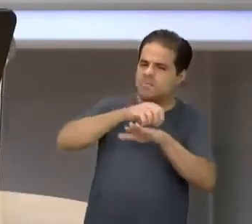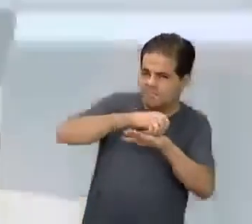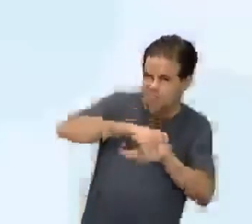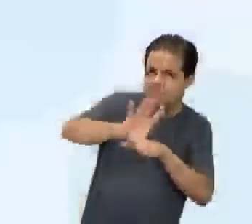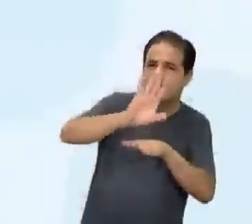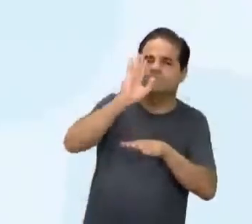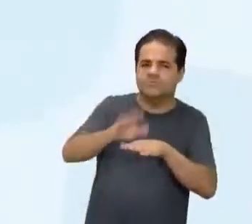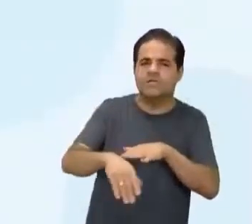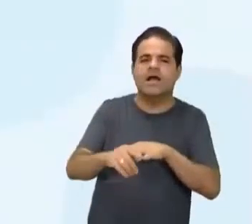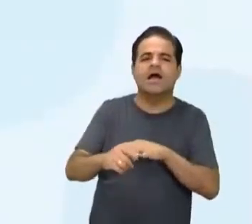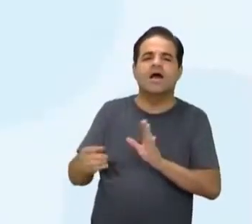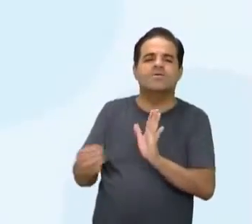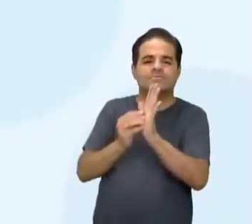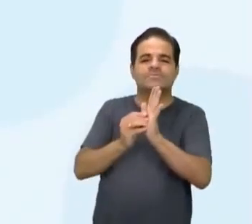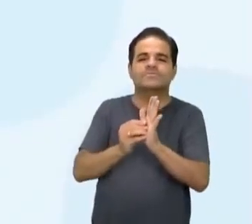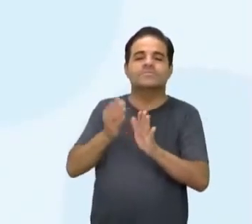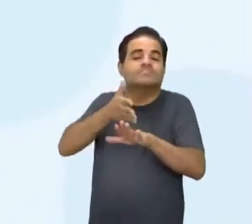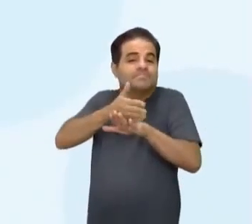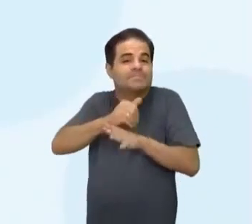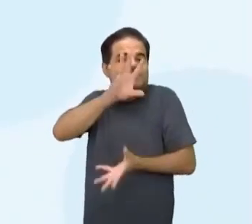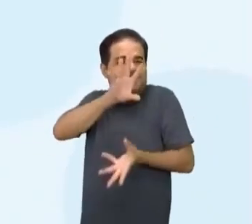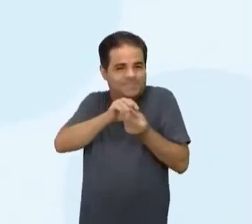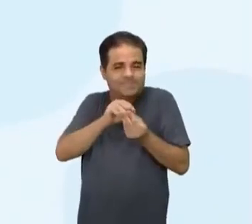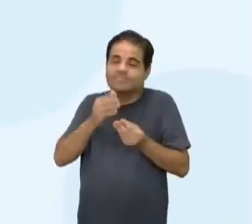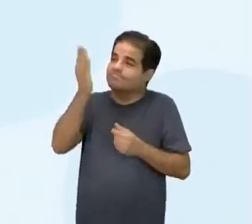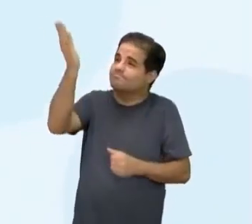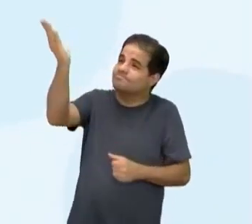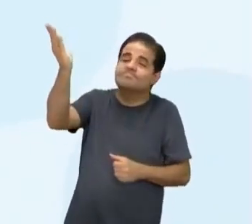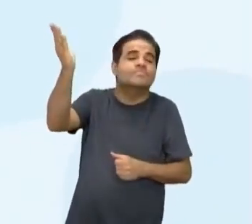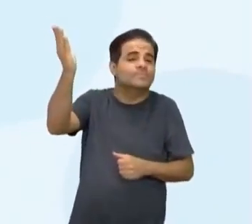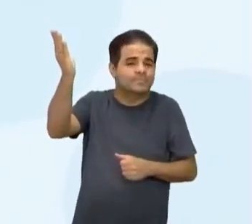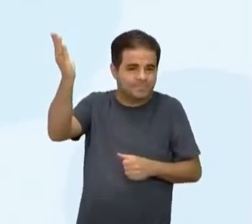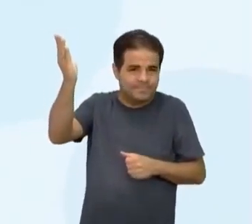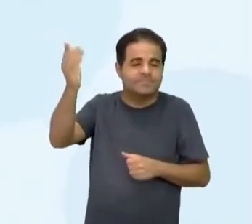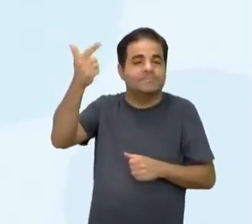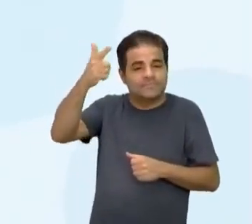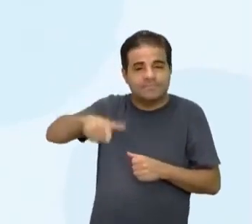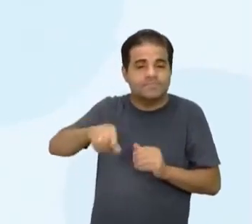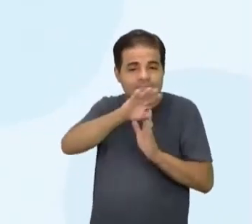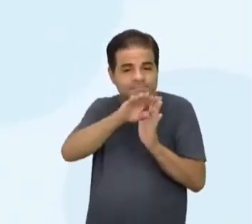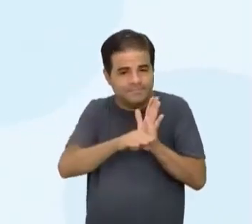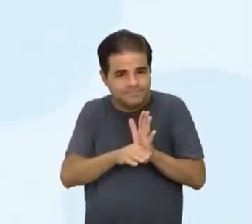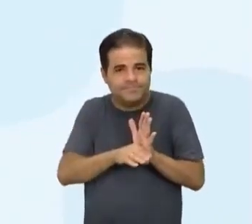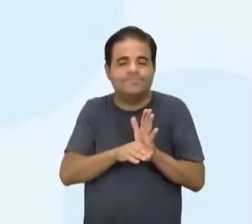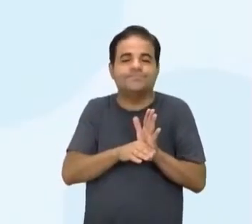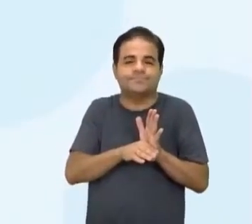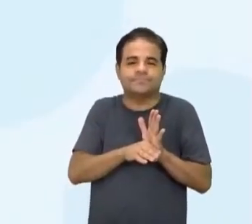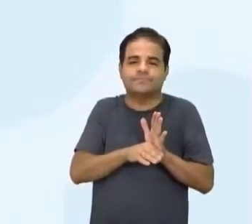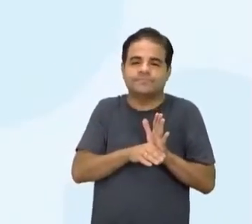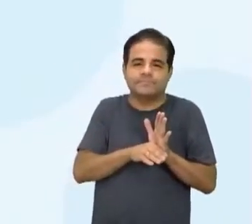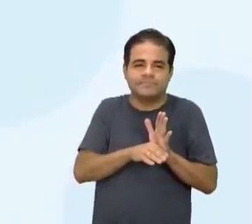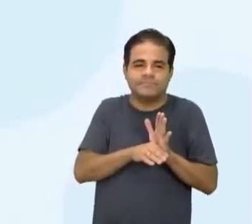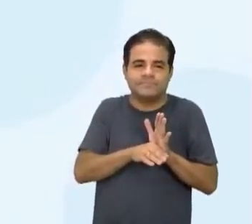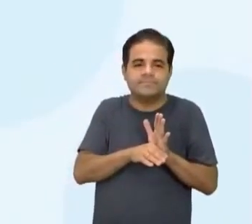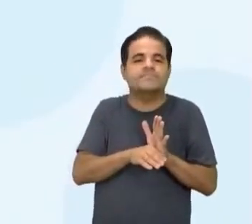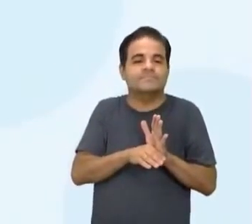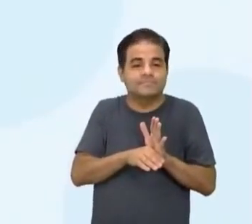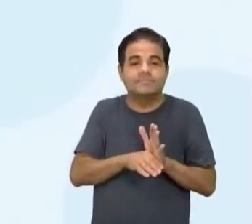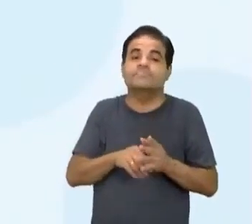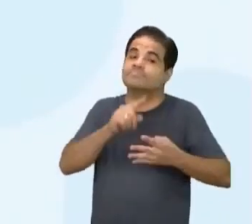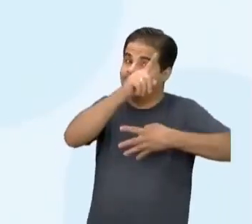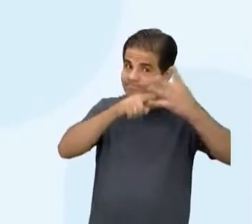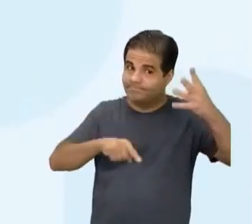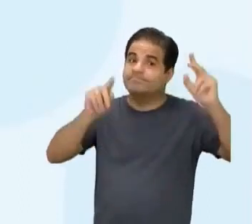A gente já colocou uma prévia para vocês, né? Sobre o próximo princípio. Próximo slide, por favor.